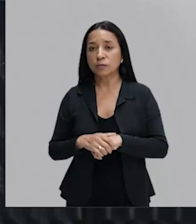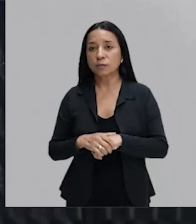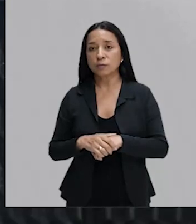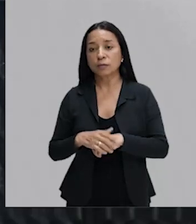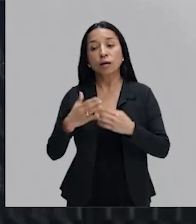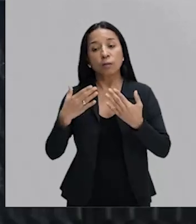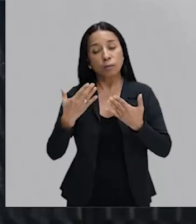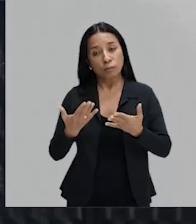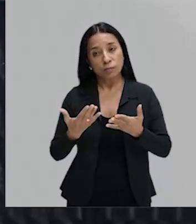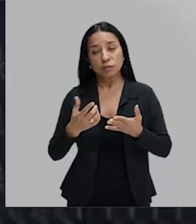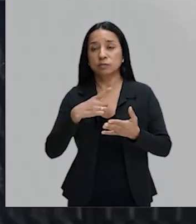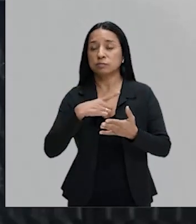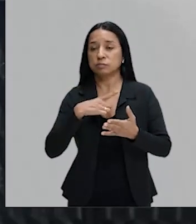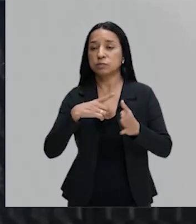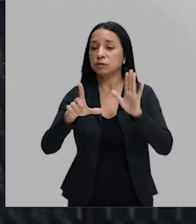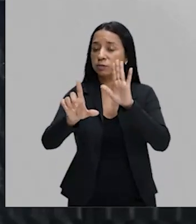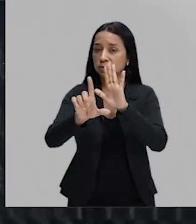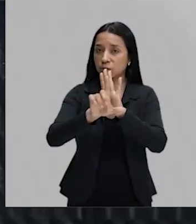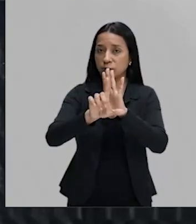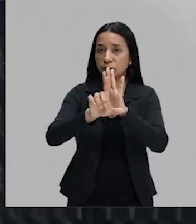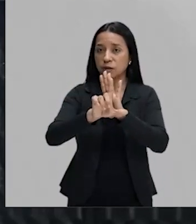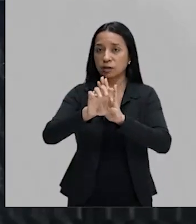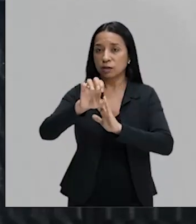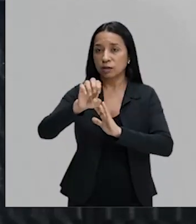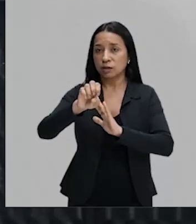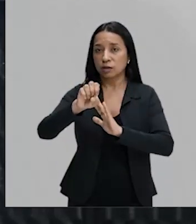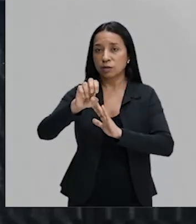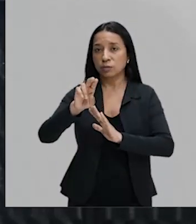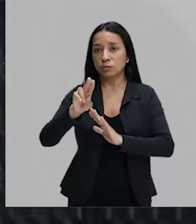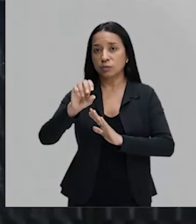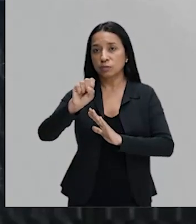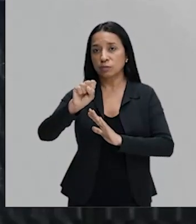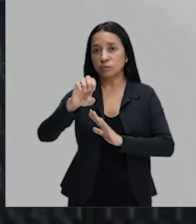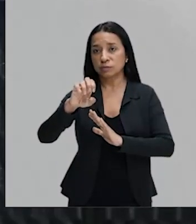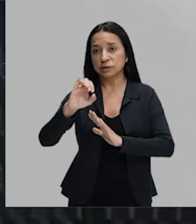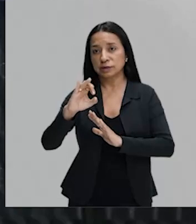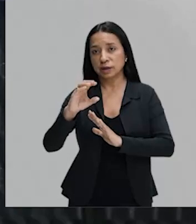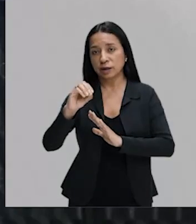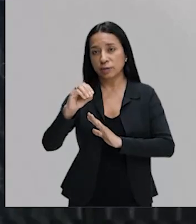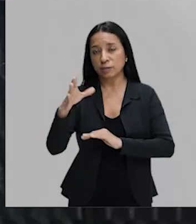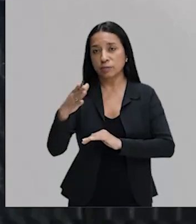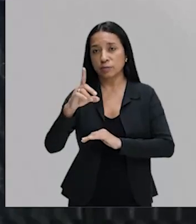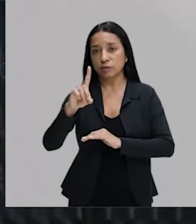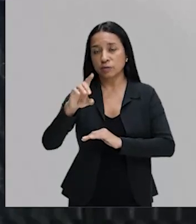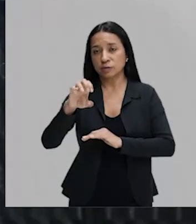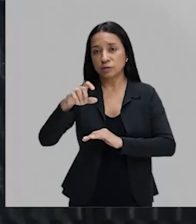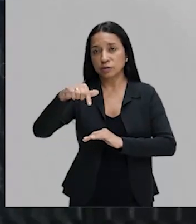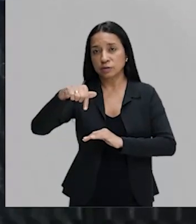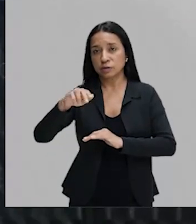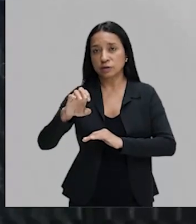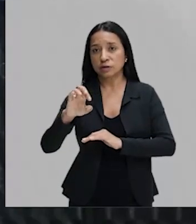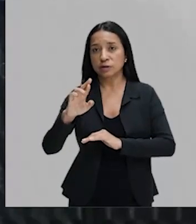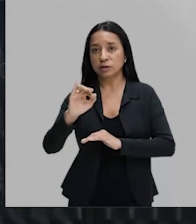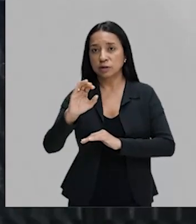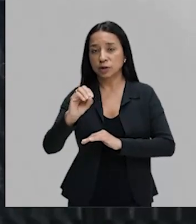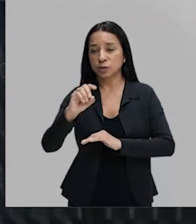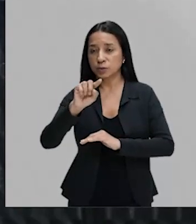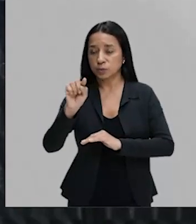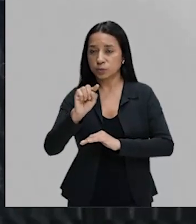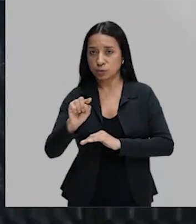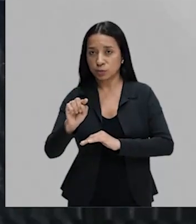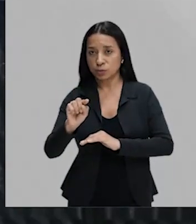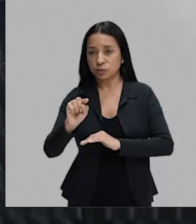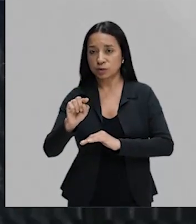Lei Eusébio de Queiroz, a lei de 1850, uma lei que proibiu o